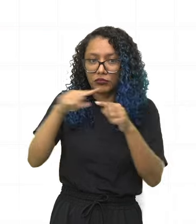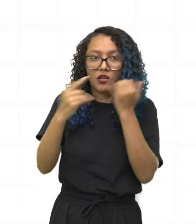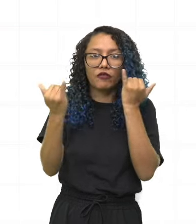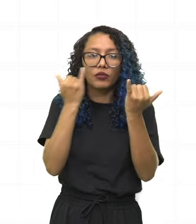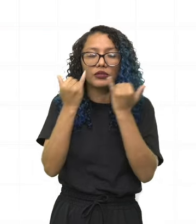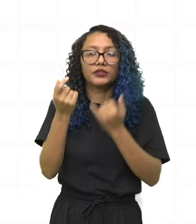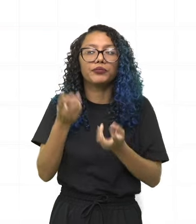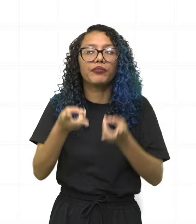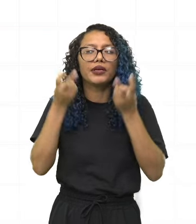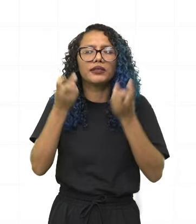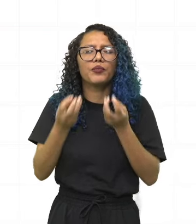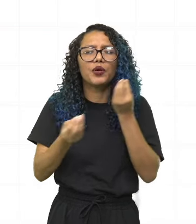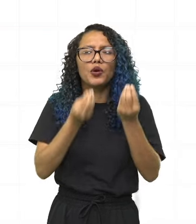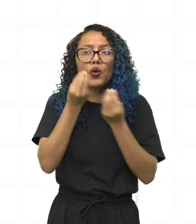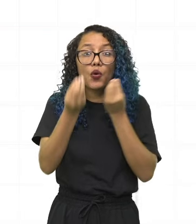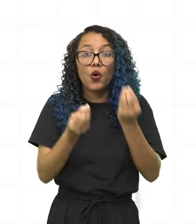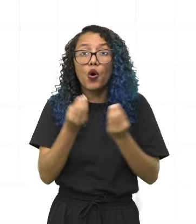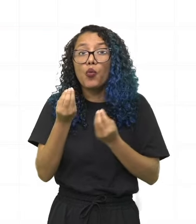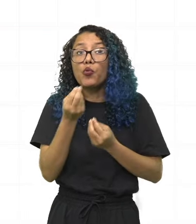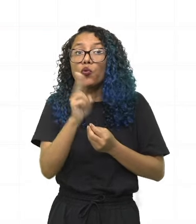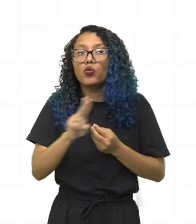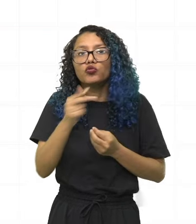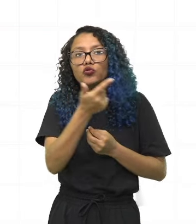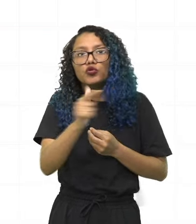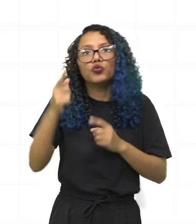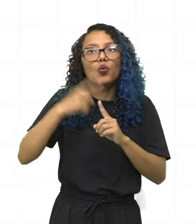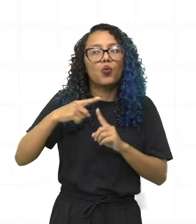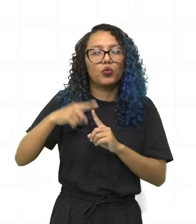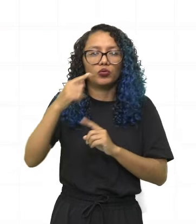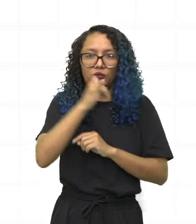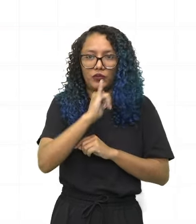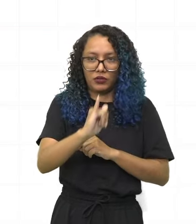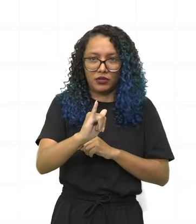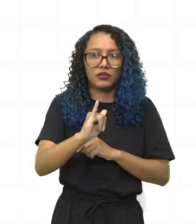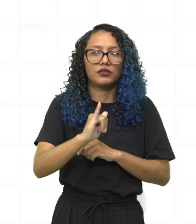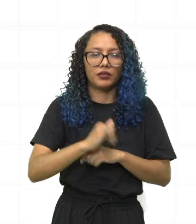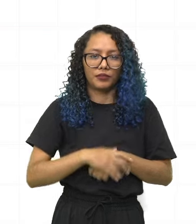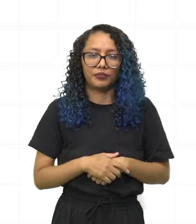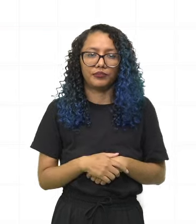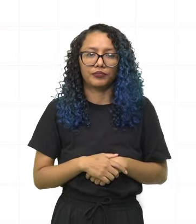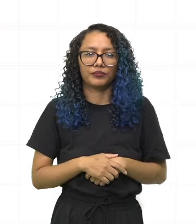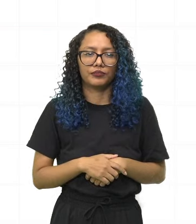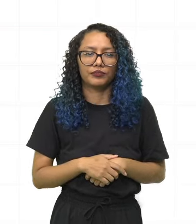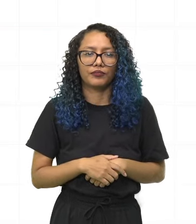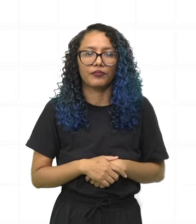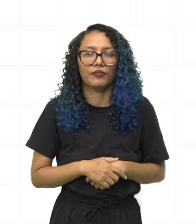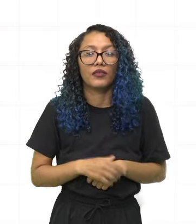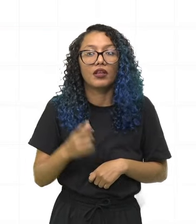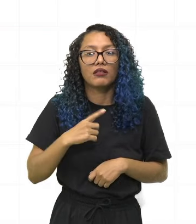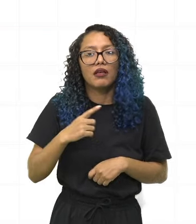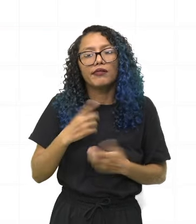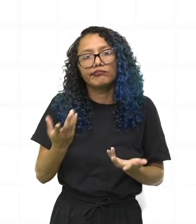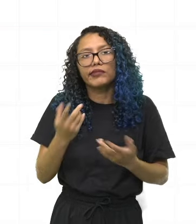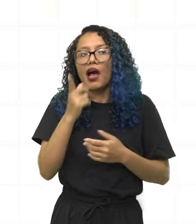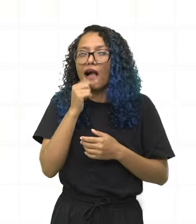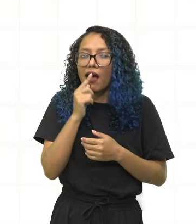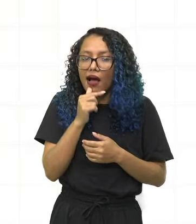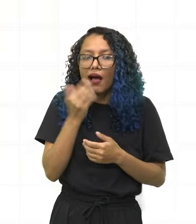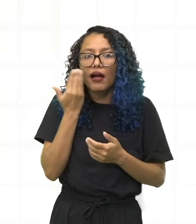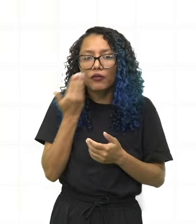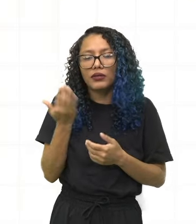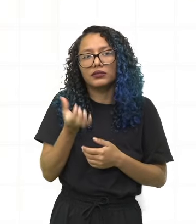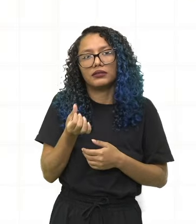relação às outras fontes de energia, tá bom? Aí nós temos a energia hidráulica com 61